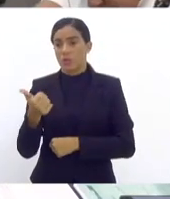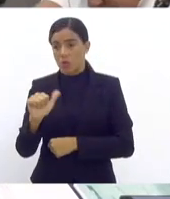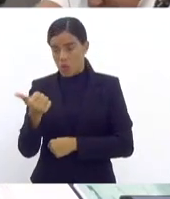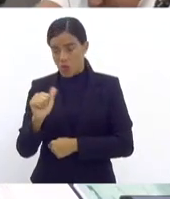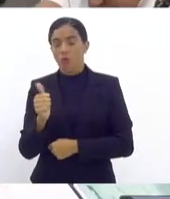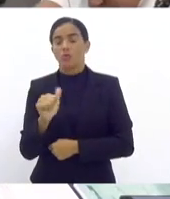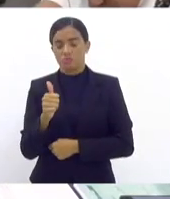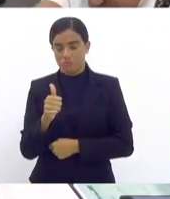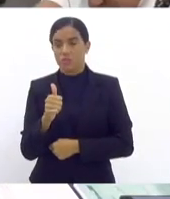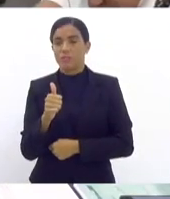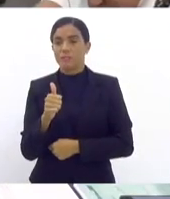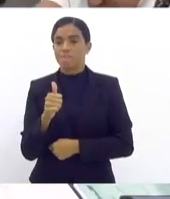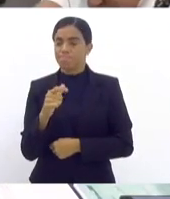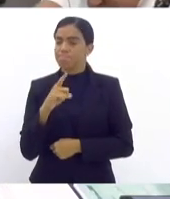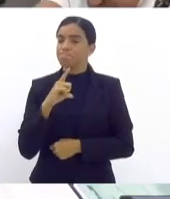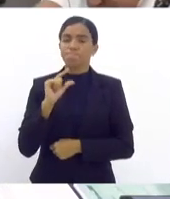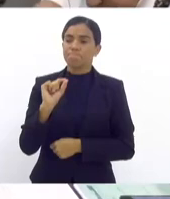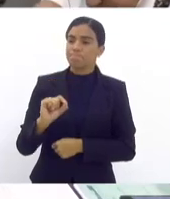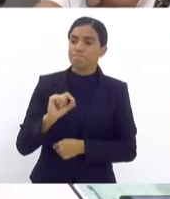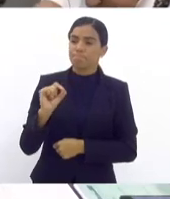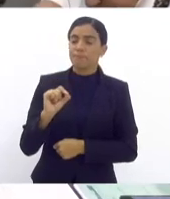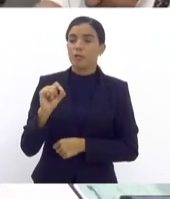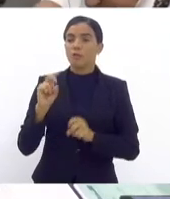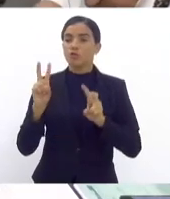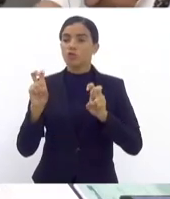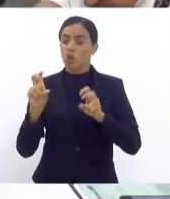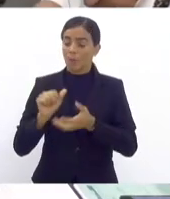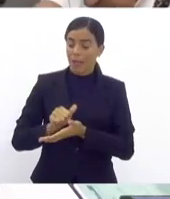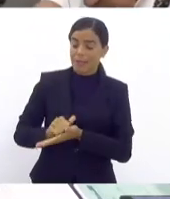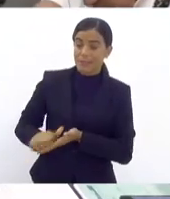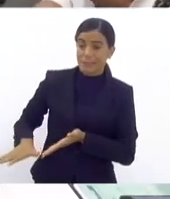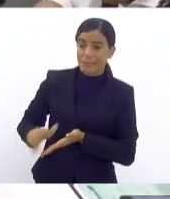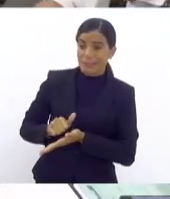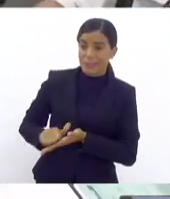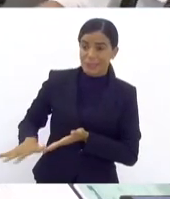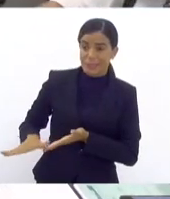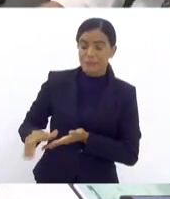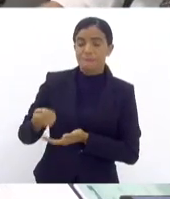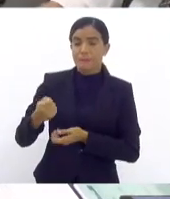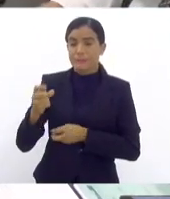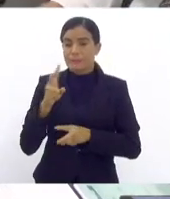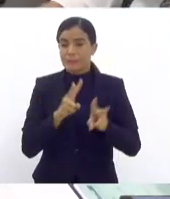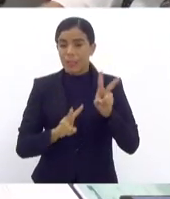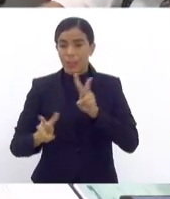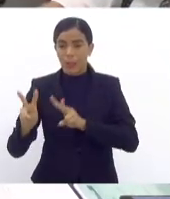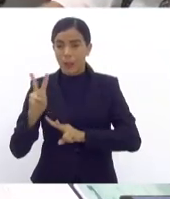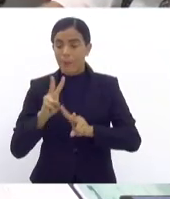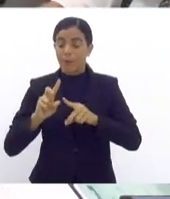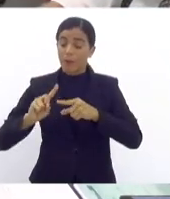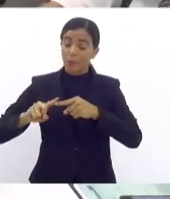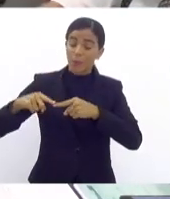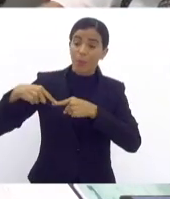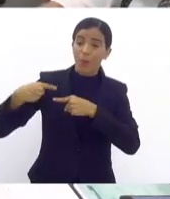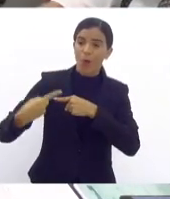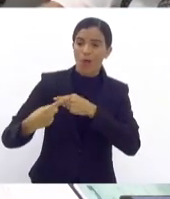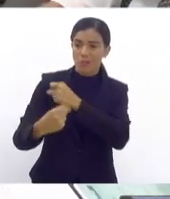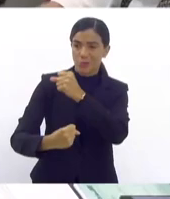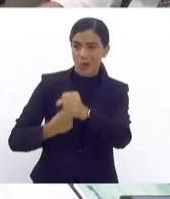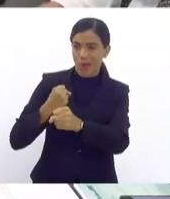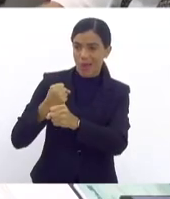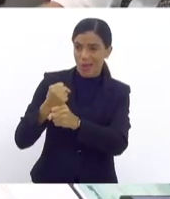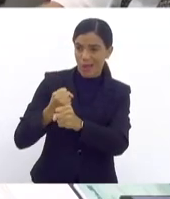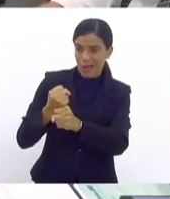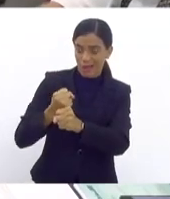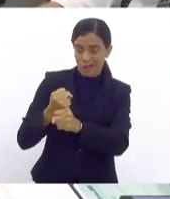prevê que a imposição dessas despesas devem ser observadas no próximo exercício. Não é, de fato,